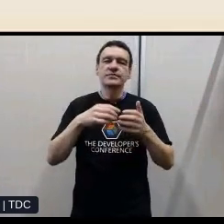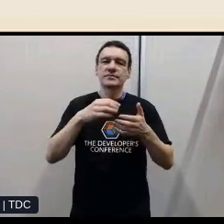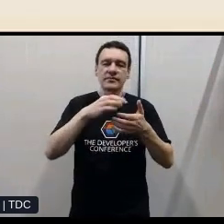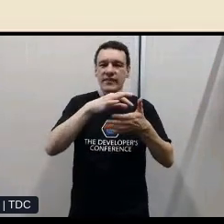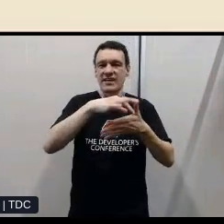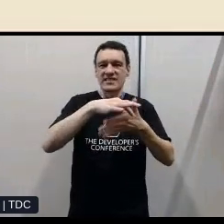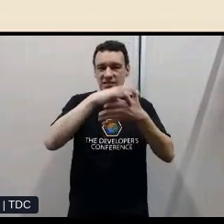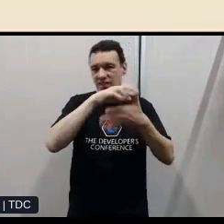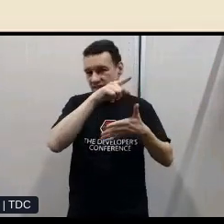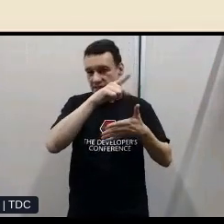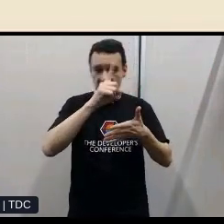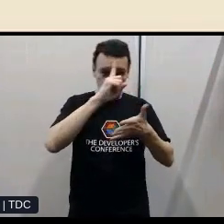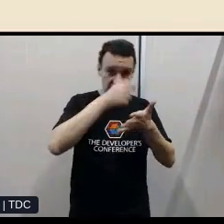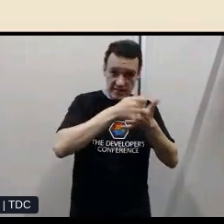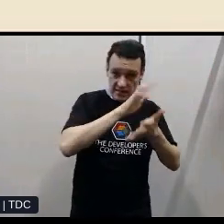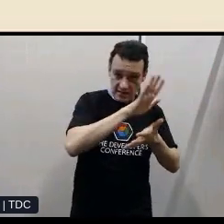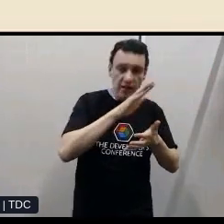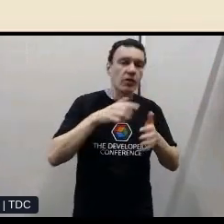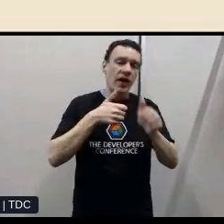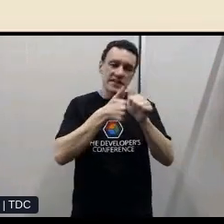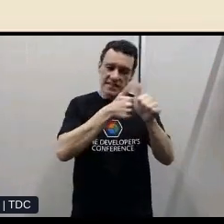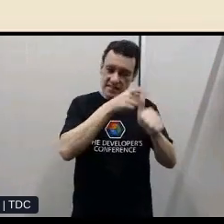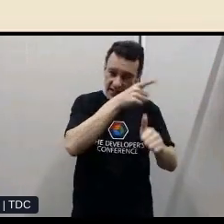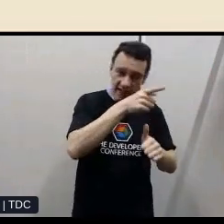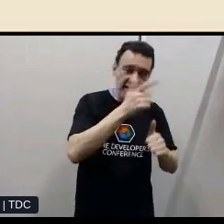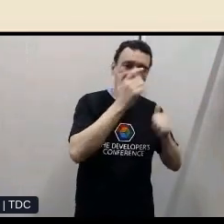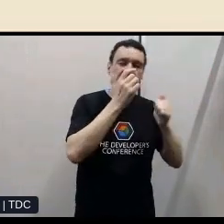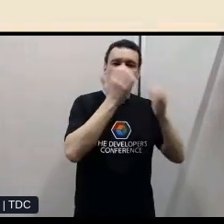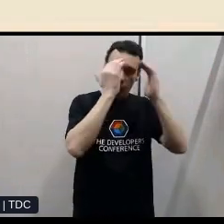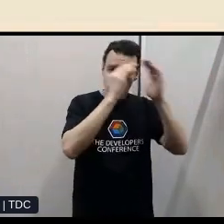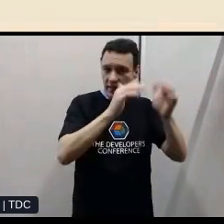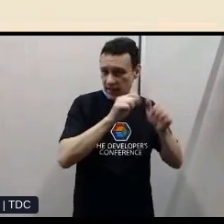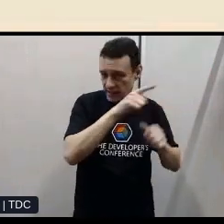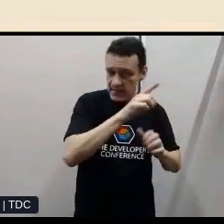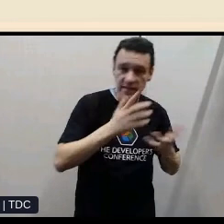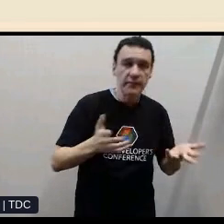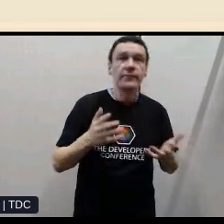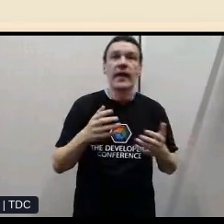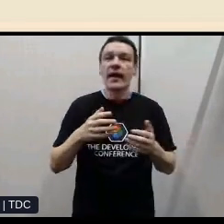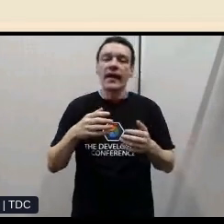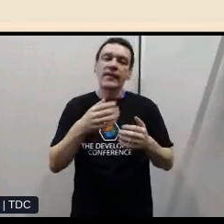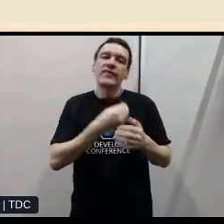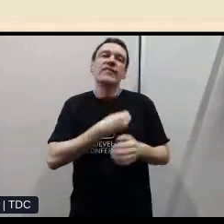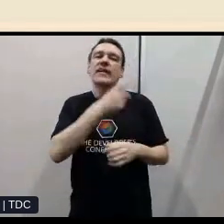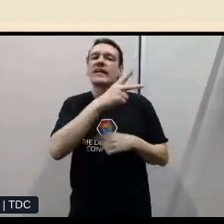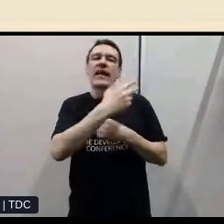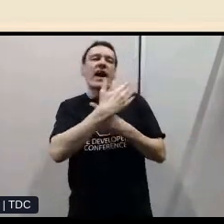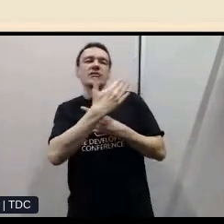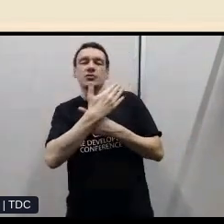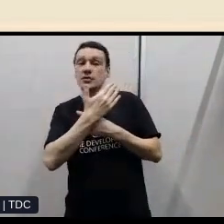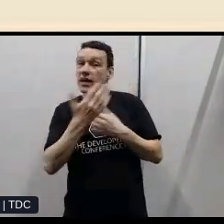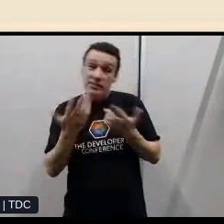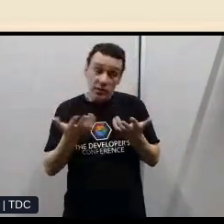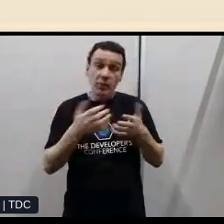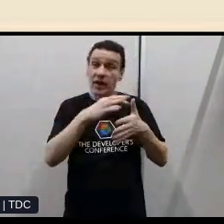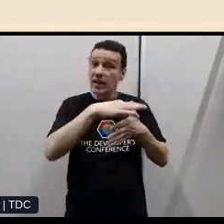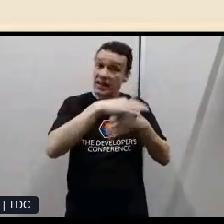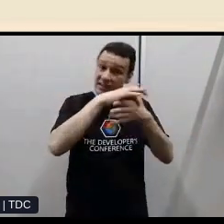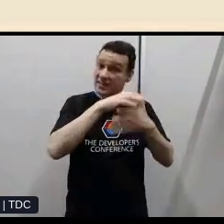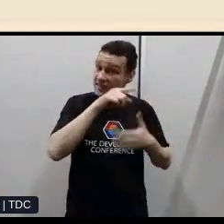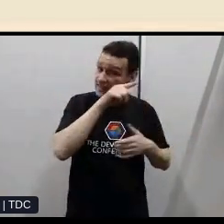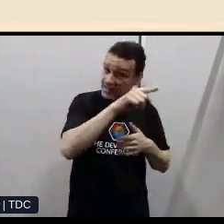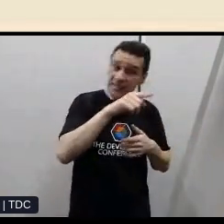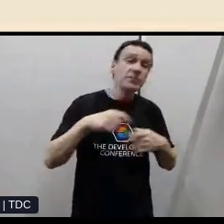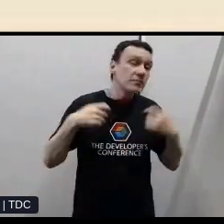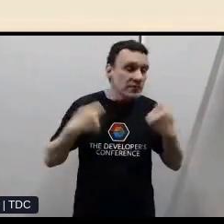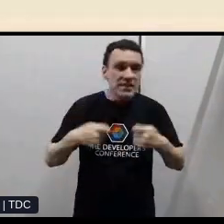de decisão estratégica do time, a gente segue as nossas lideranças em vários pontos na nossa carreira. Então, um desses também é